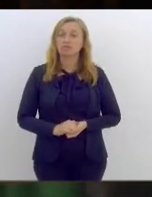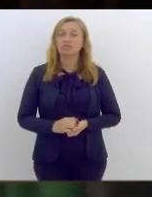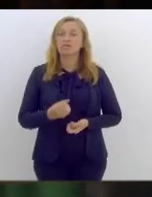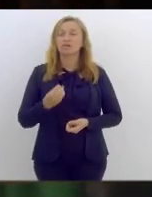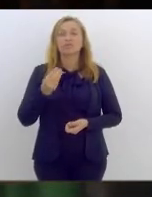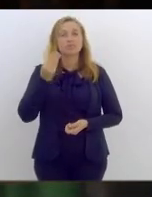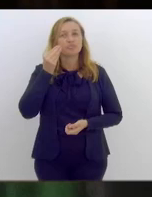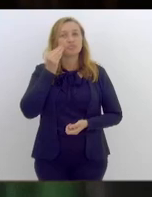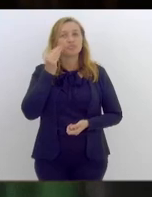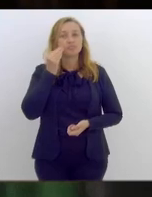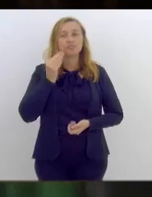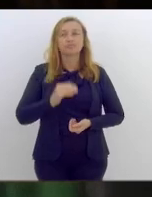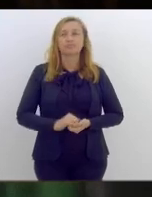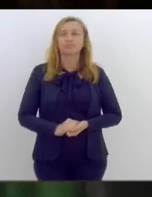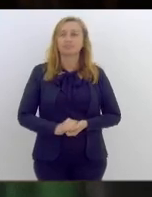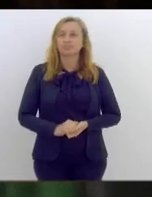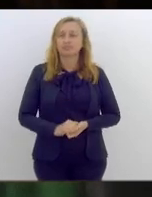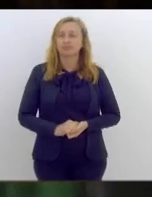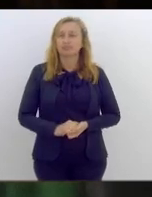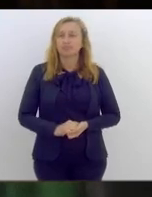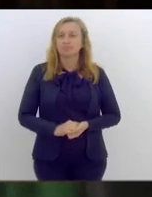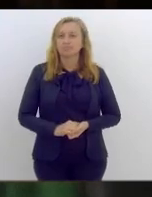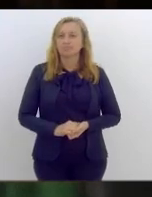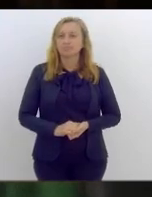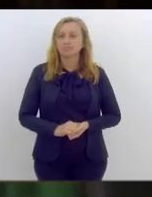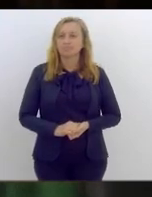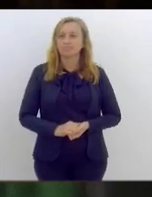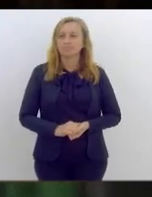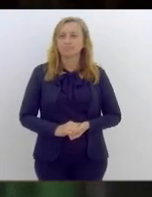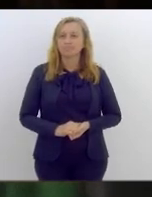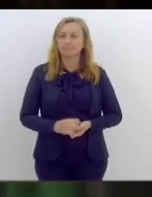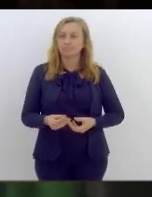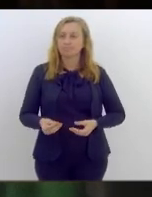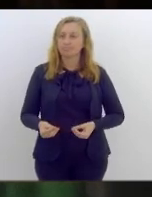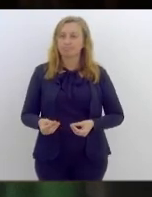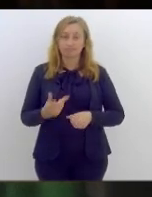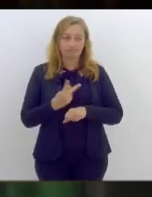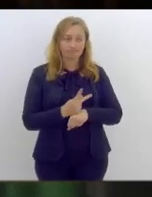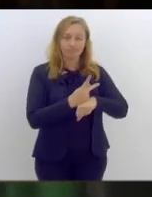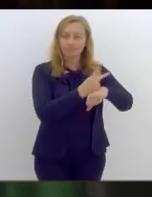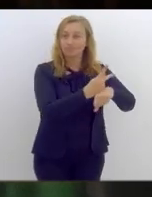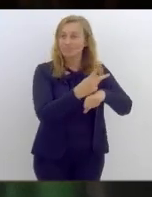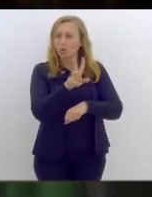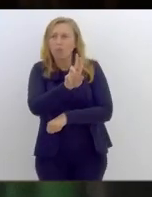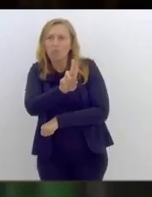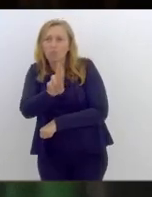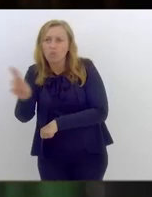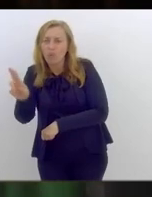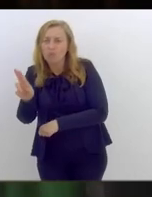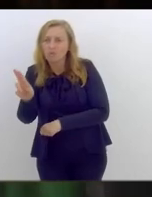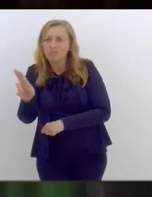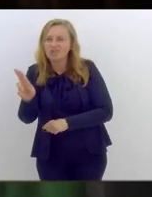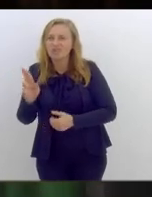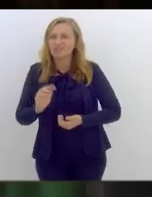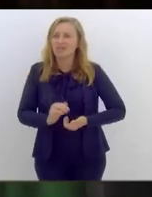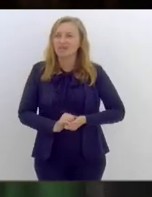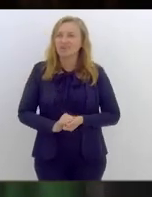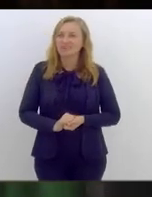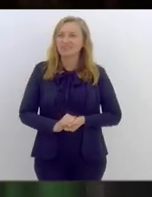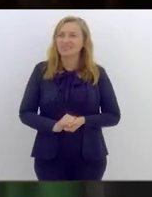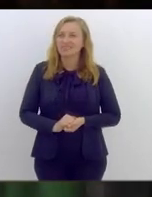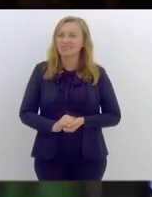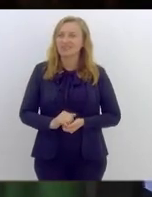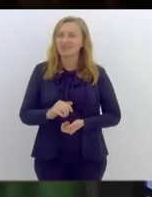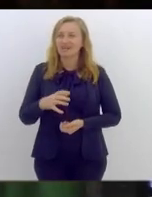Francisco. É fazer, trazer um prêmio com o nome da nossa